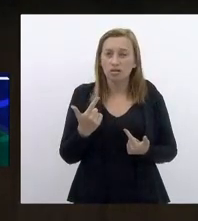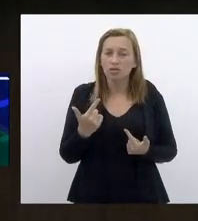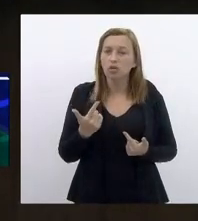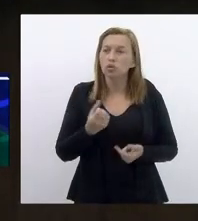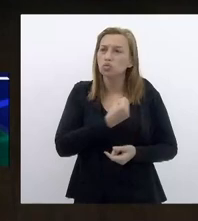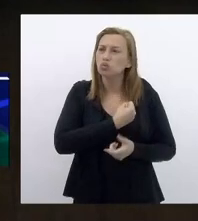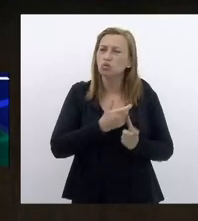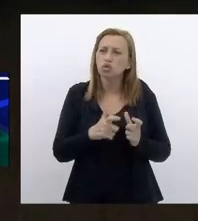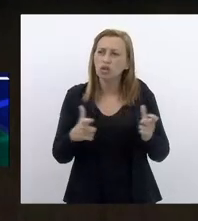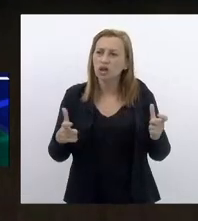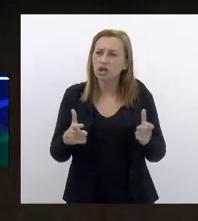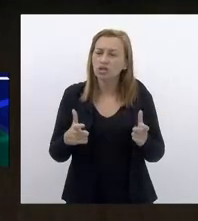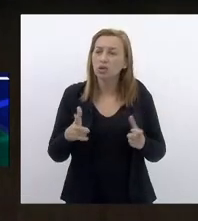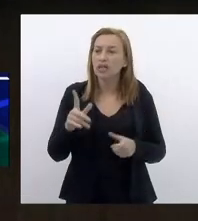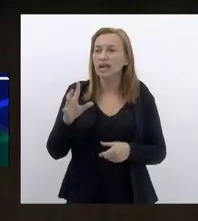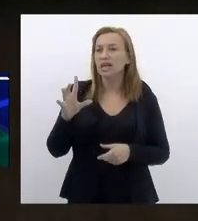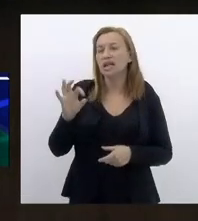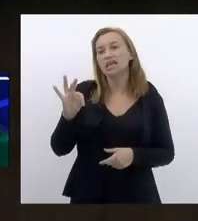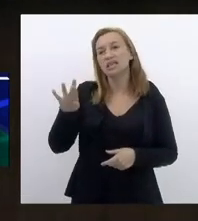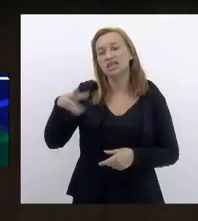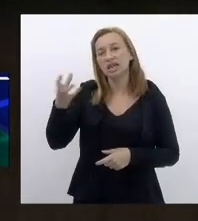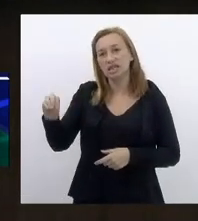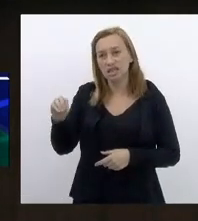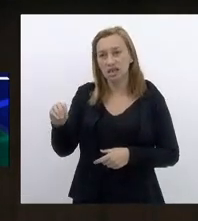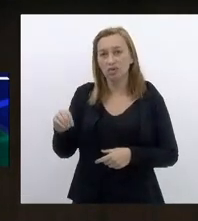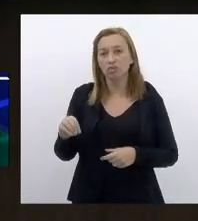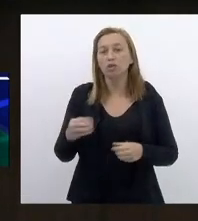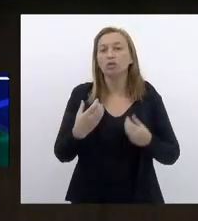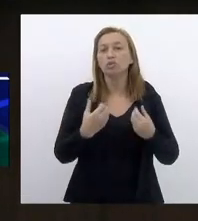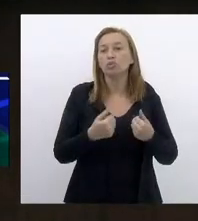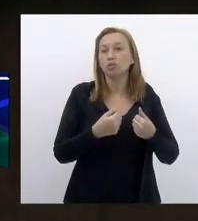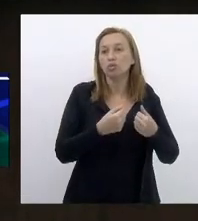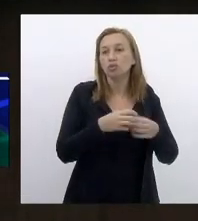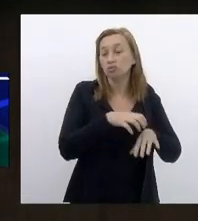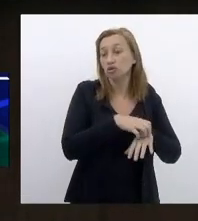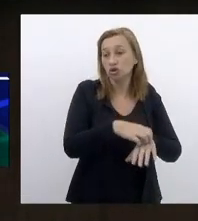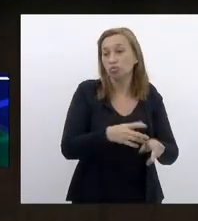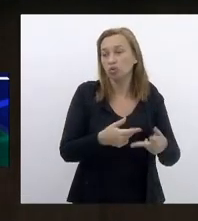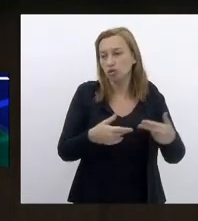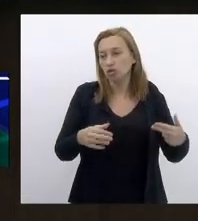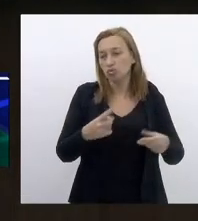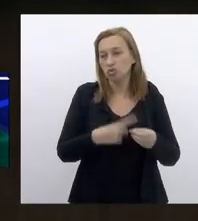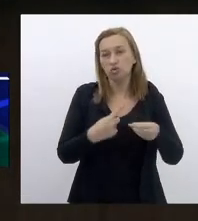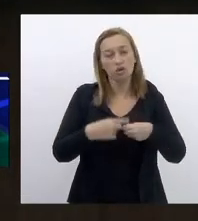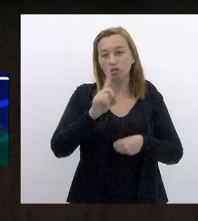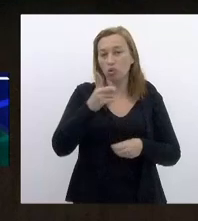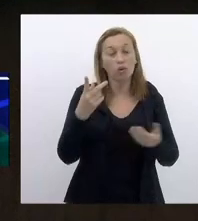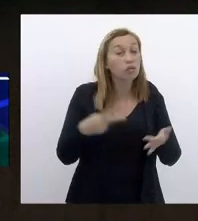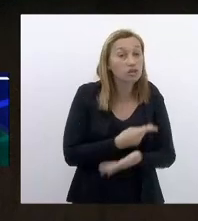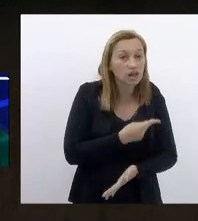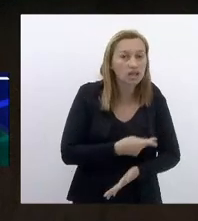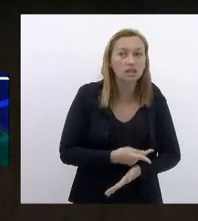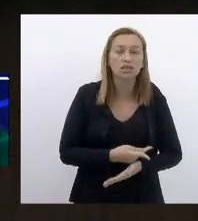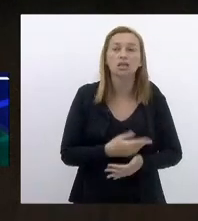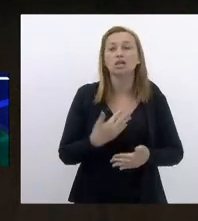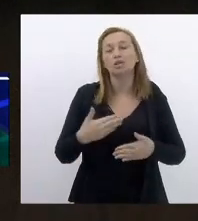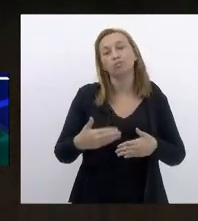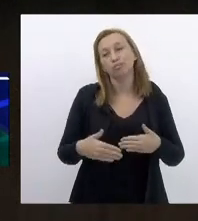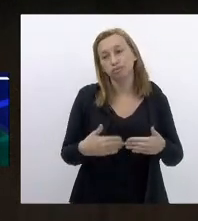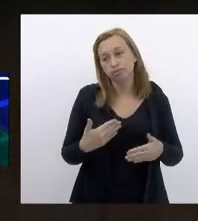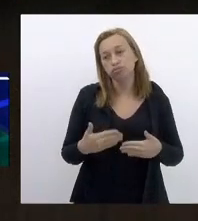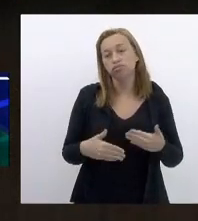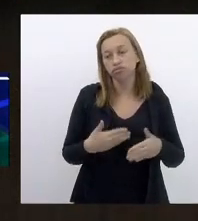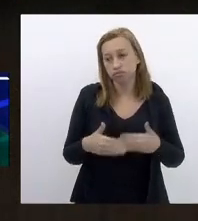demanda por licitações de transportes intermunicipais que não acontece, que se arrasta, isso faz com que as